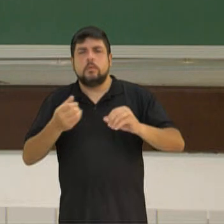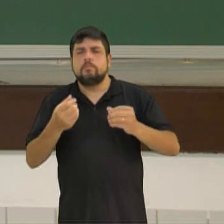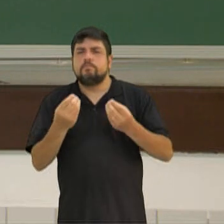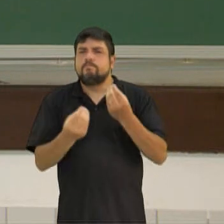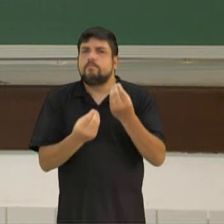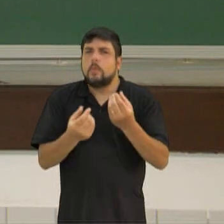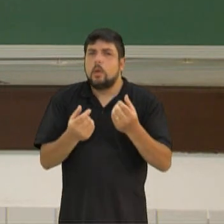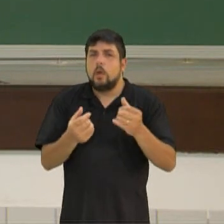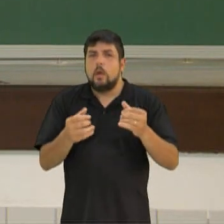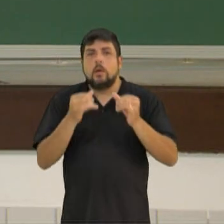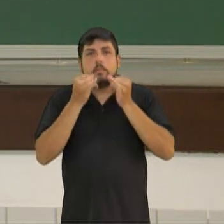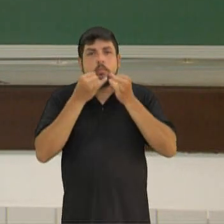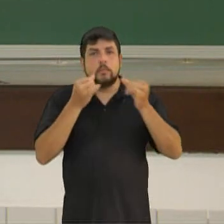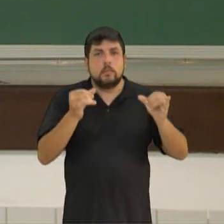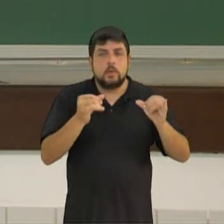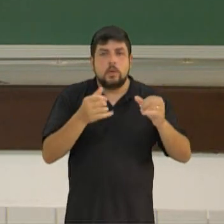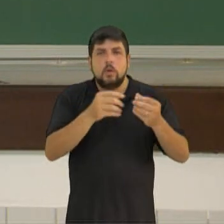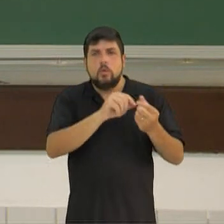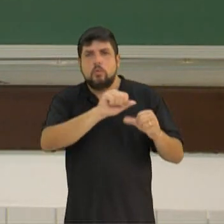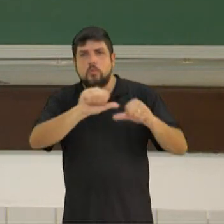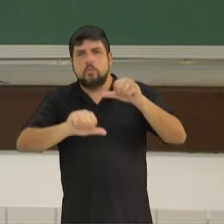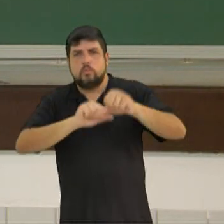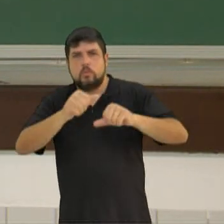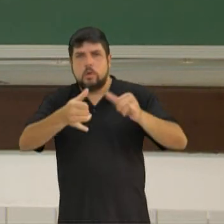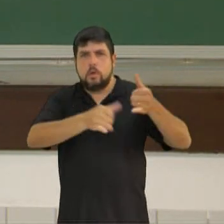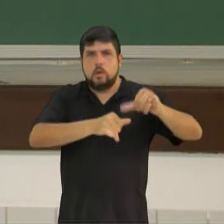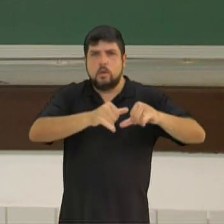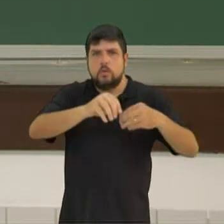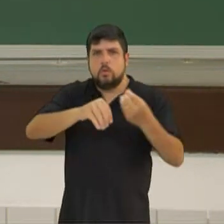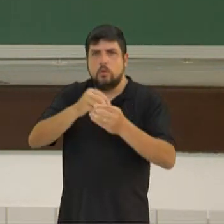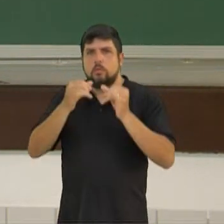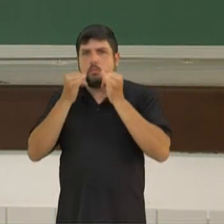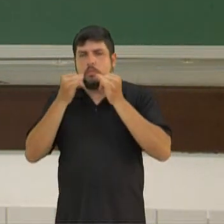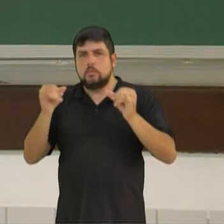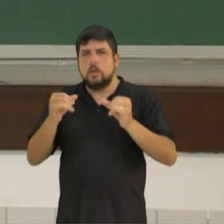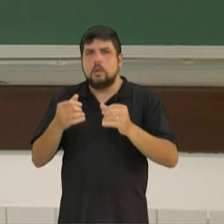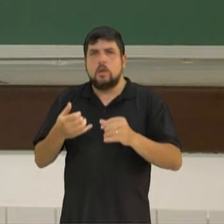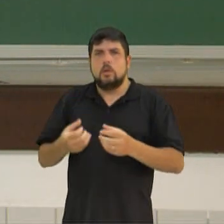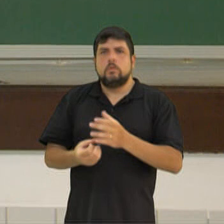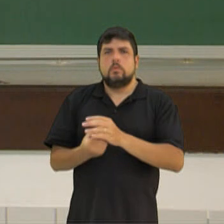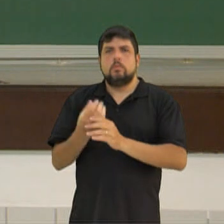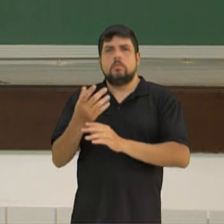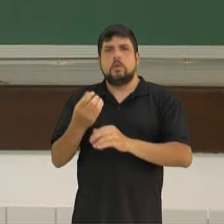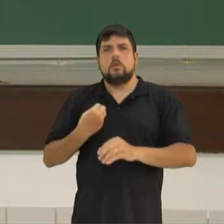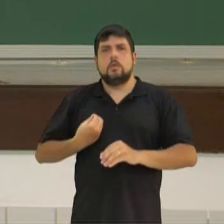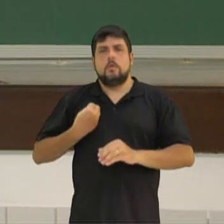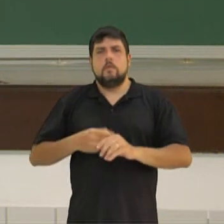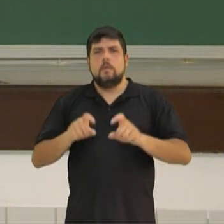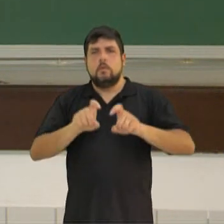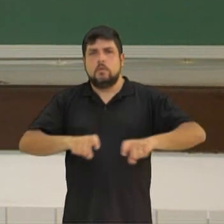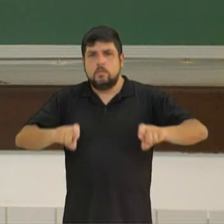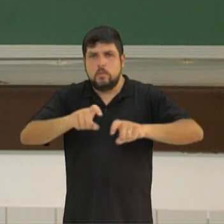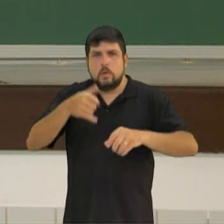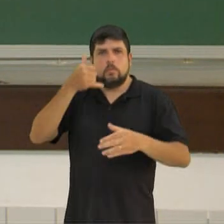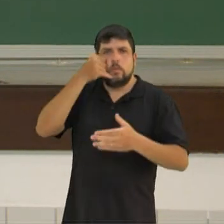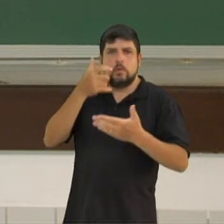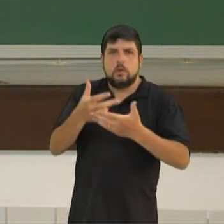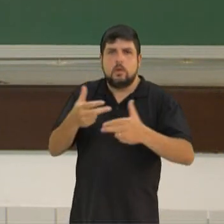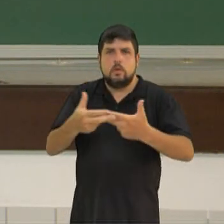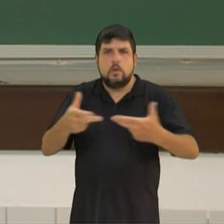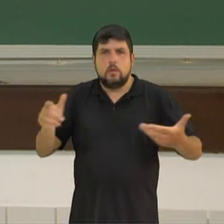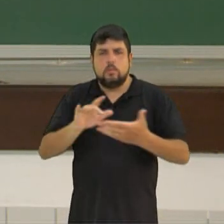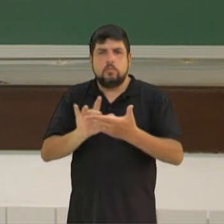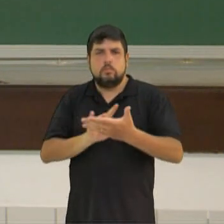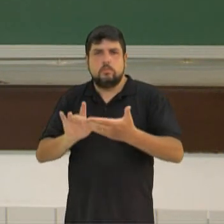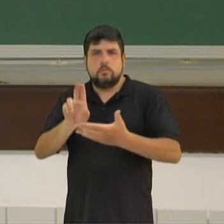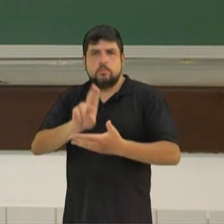química em energia elétrica e faz funcionar aí celulares e computadores e todos esses outros equipamentos que a gente tem no